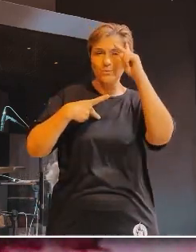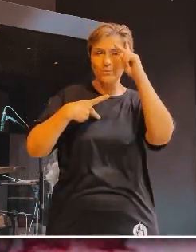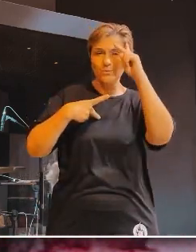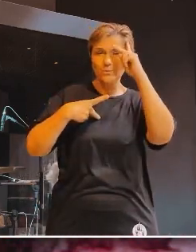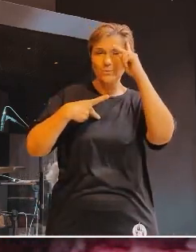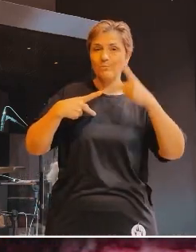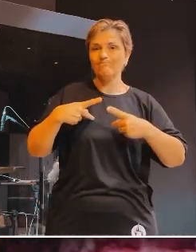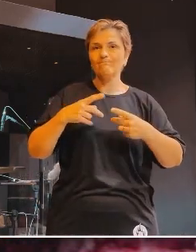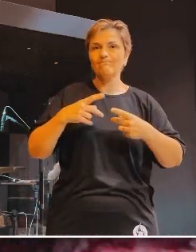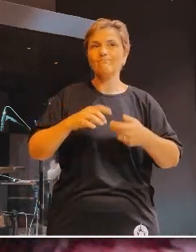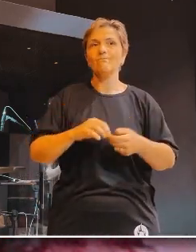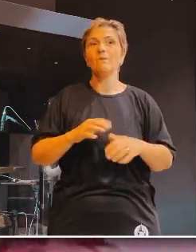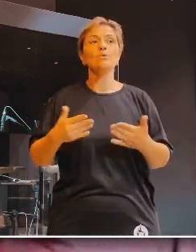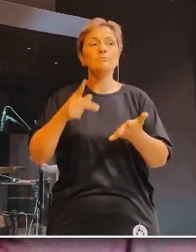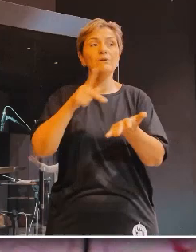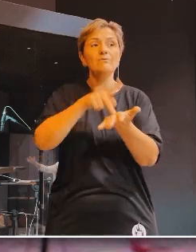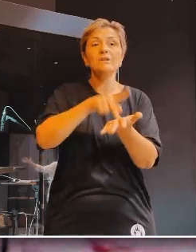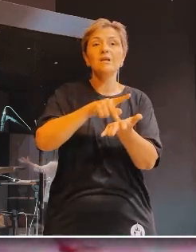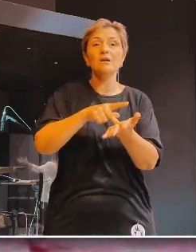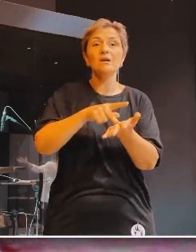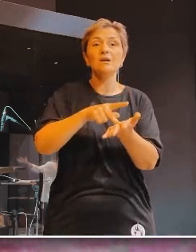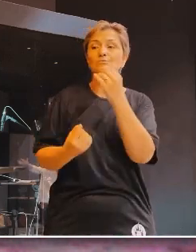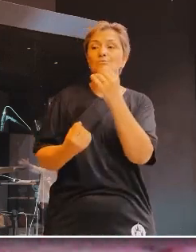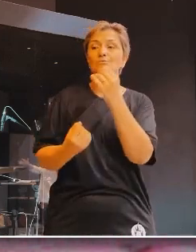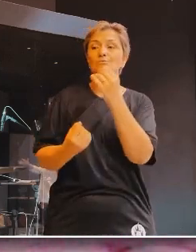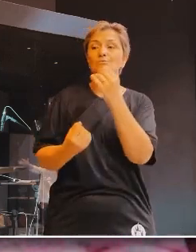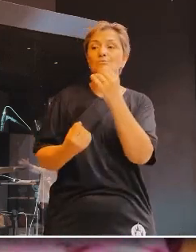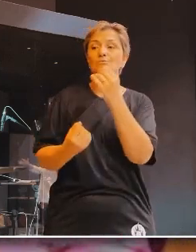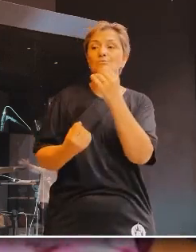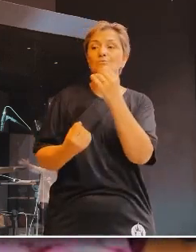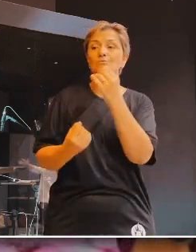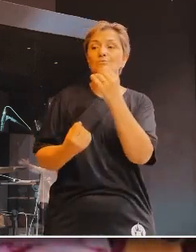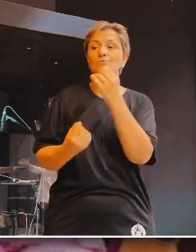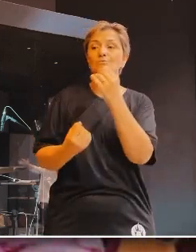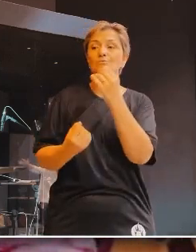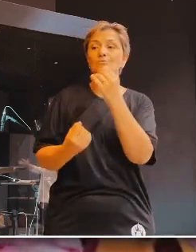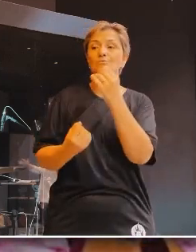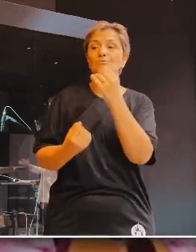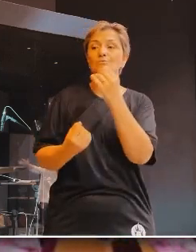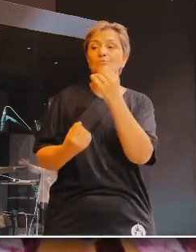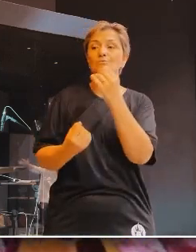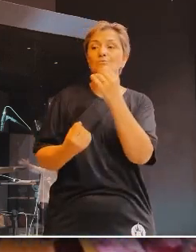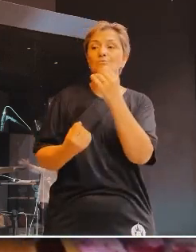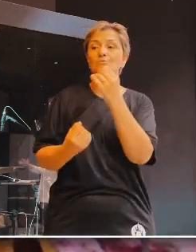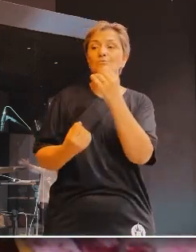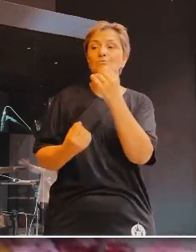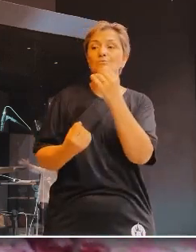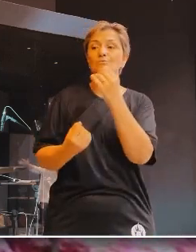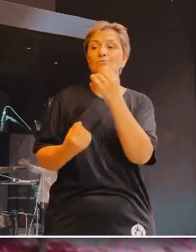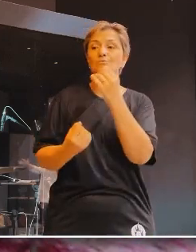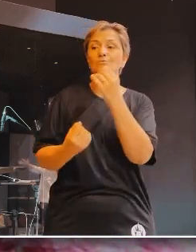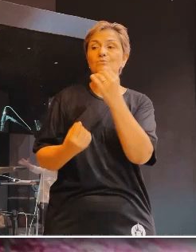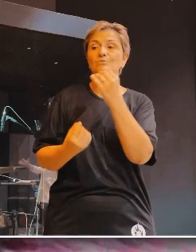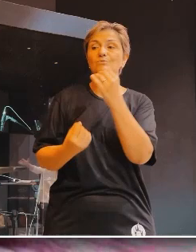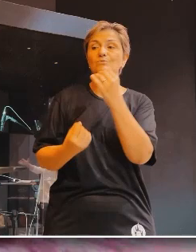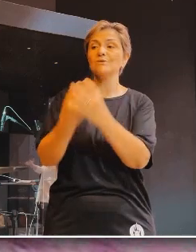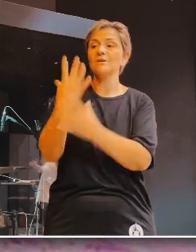individualismo, quando na verdade nós fomos criados para viver em comunidade, em família.